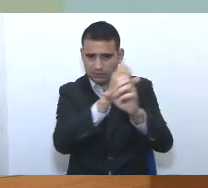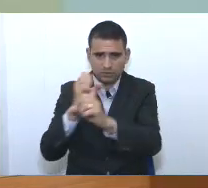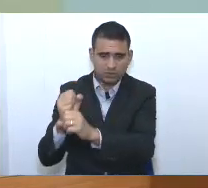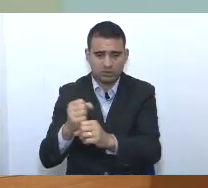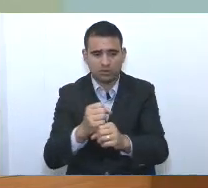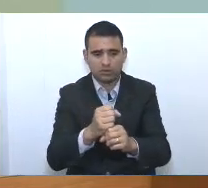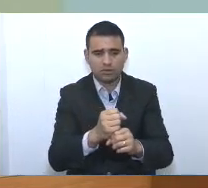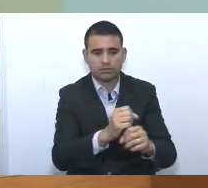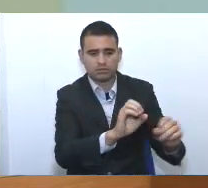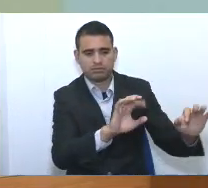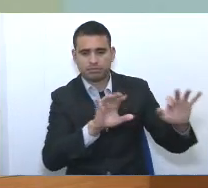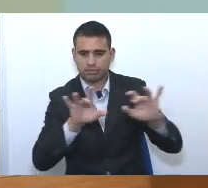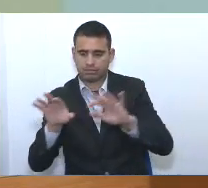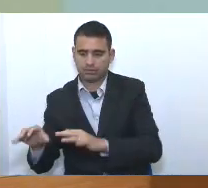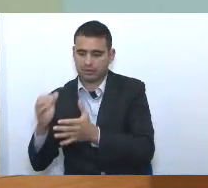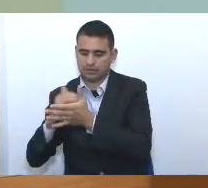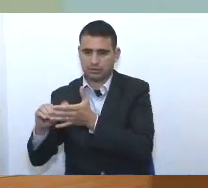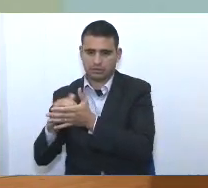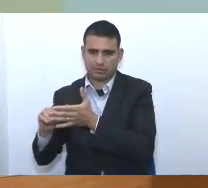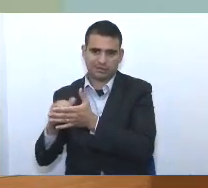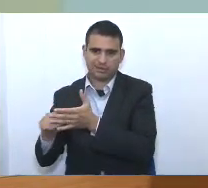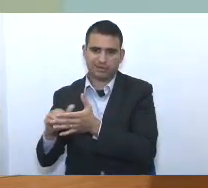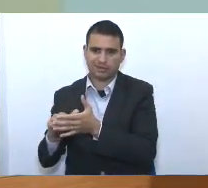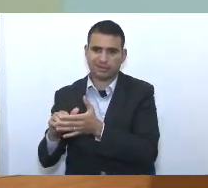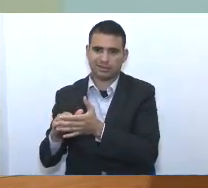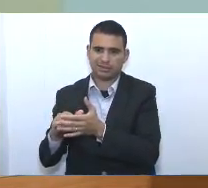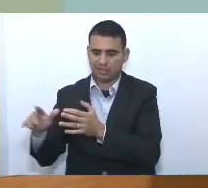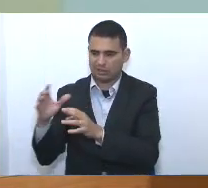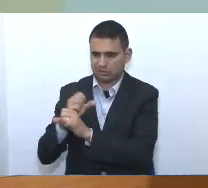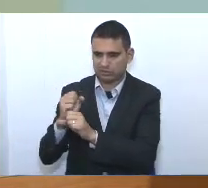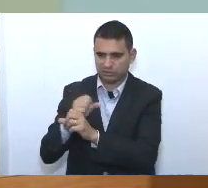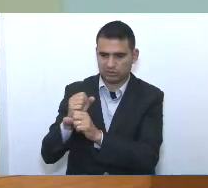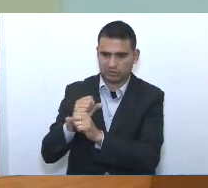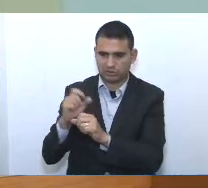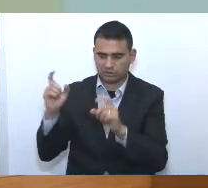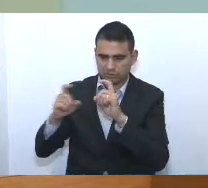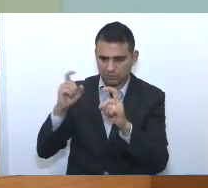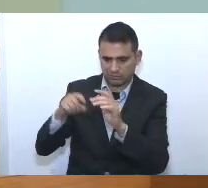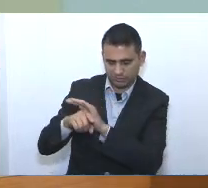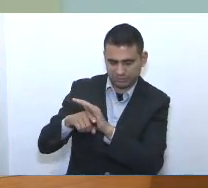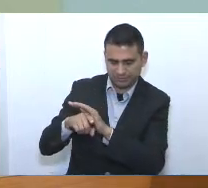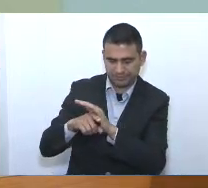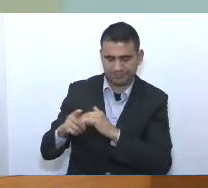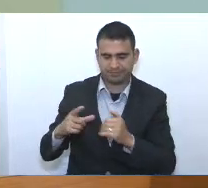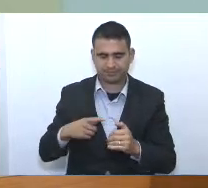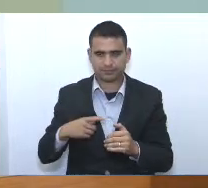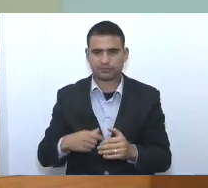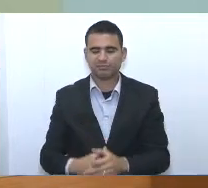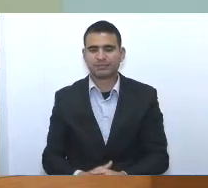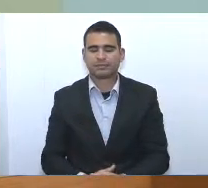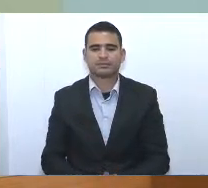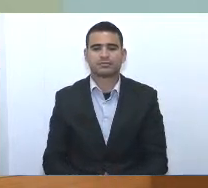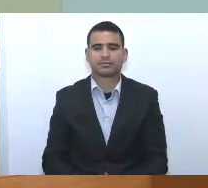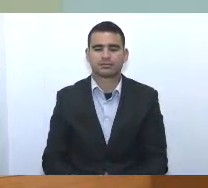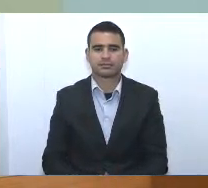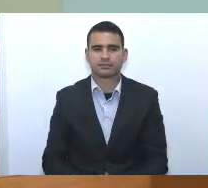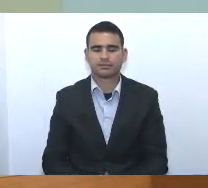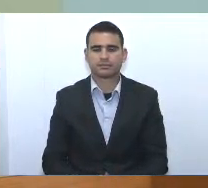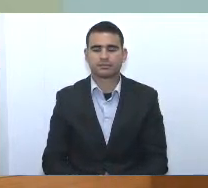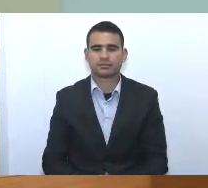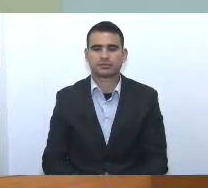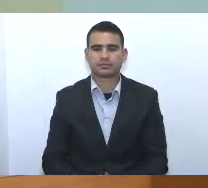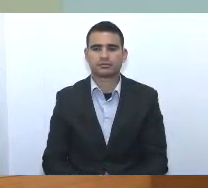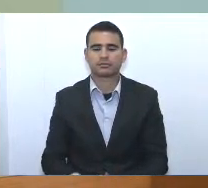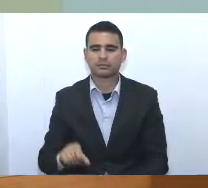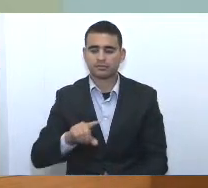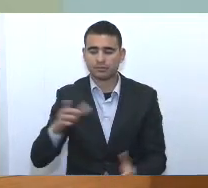para que o prefeito, o líder do governo, que não está aqui presente, mas está aí o Rômulo e o Marcelo Seminaldo, que mude a Secretaria de